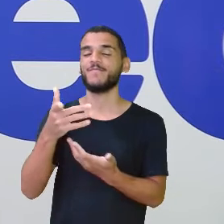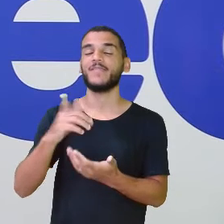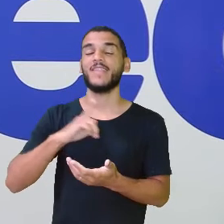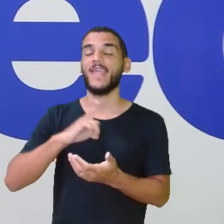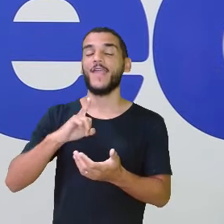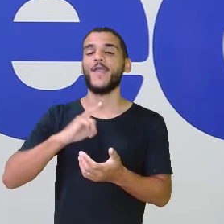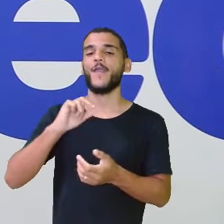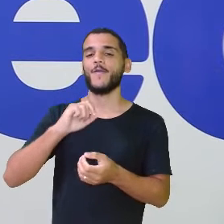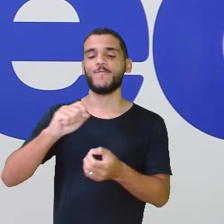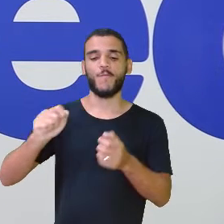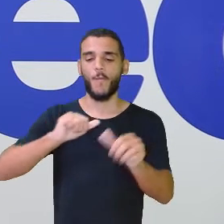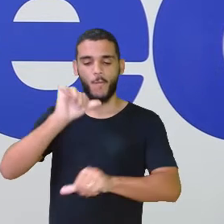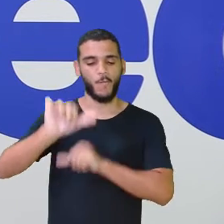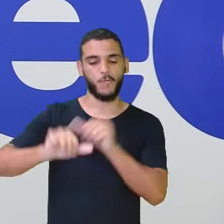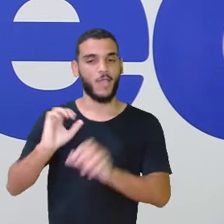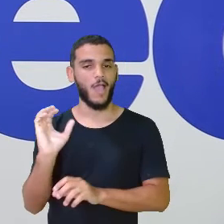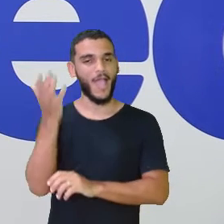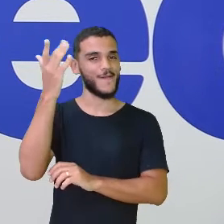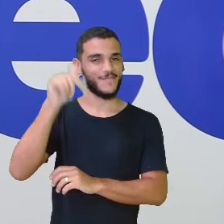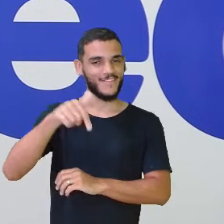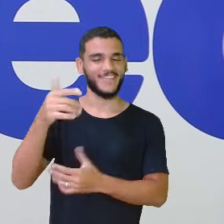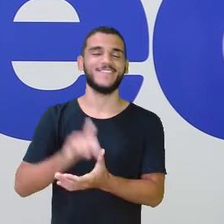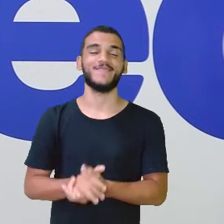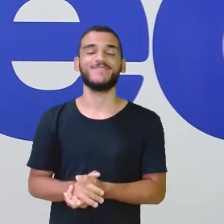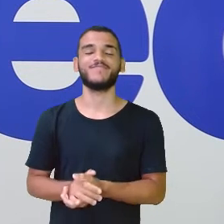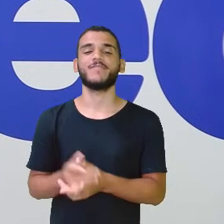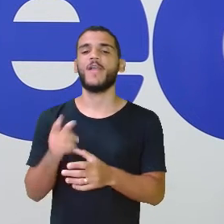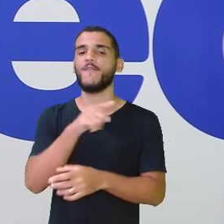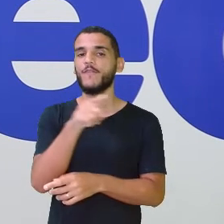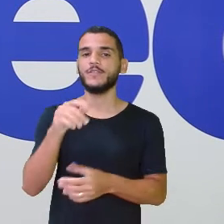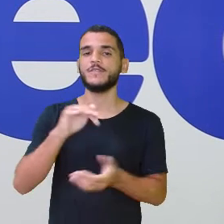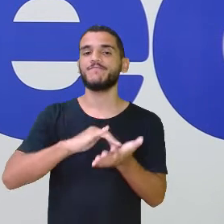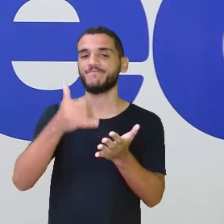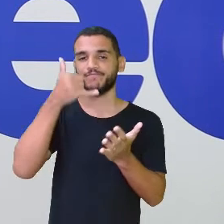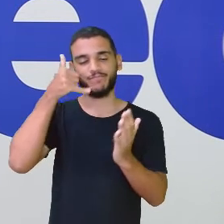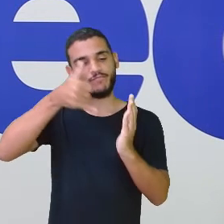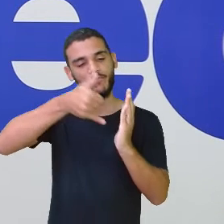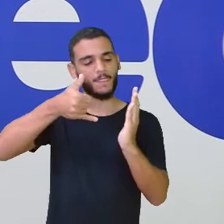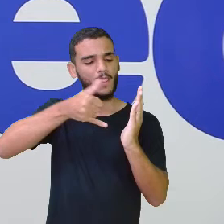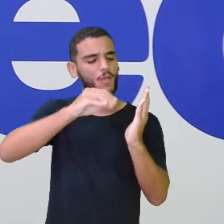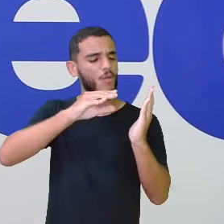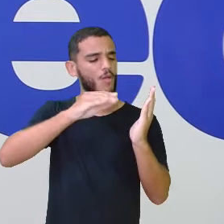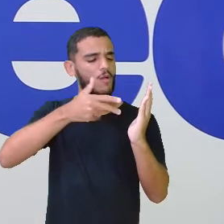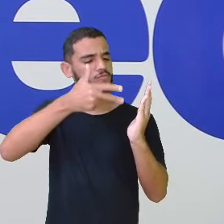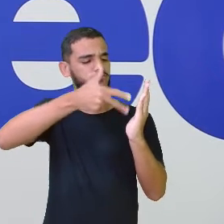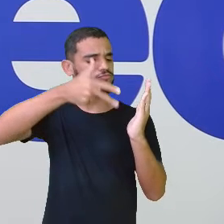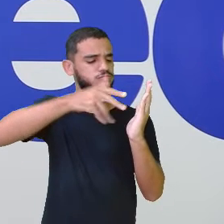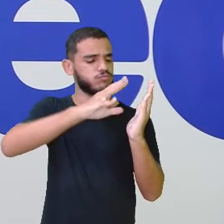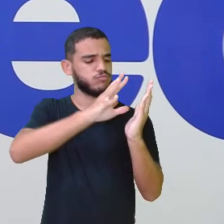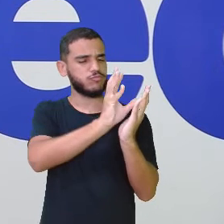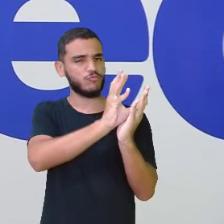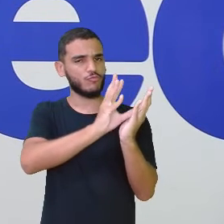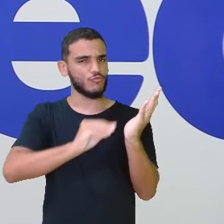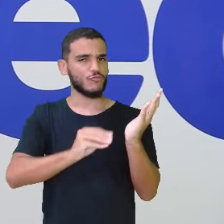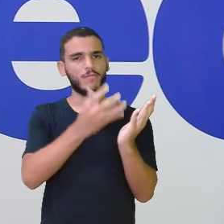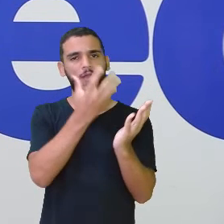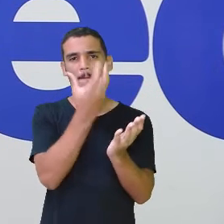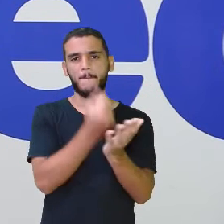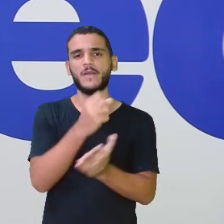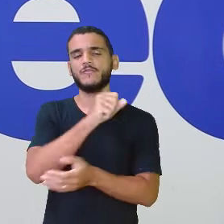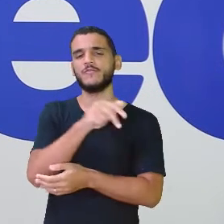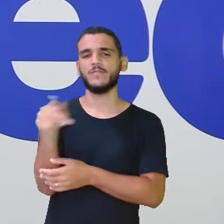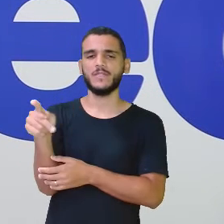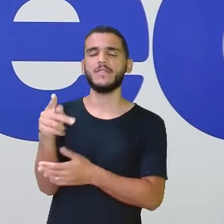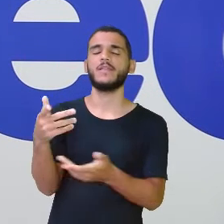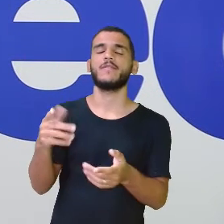os QR Codes. Você direciona a câmera do celular, do seu celular, baixa o aplicativo do Educa Recife